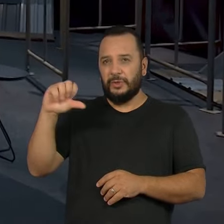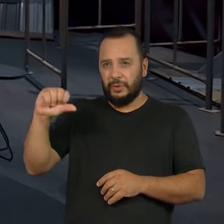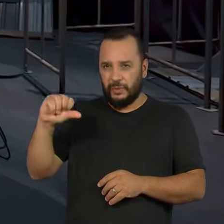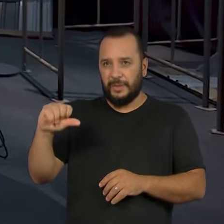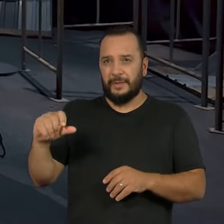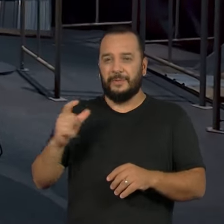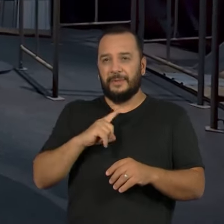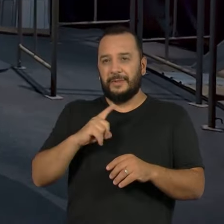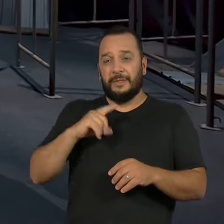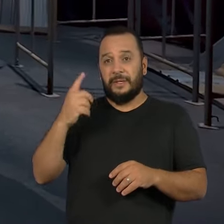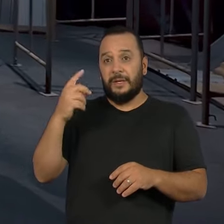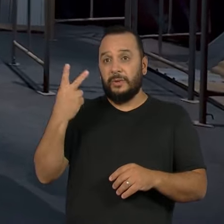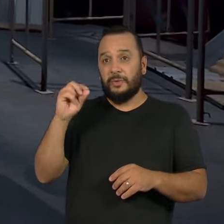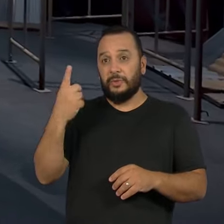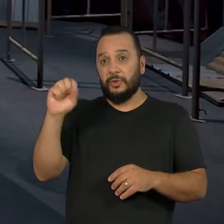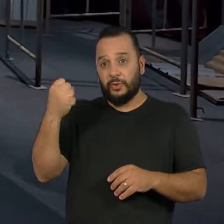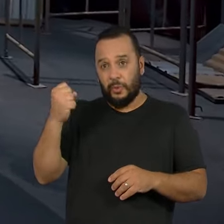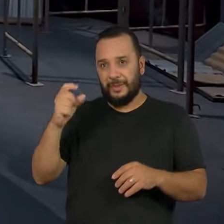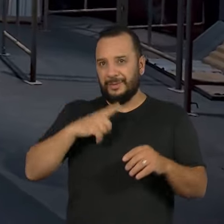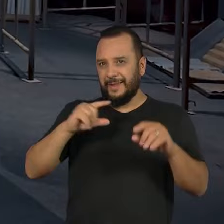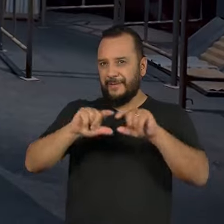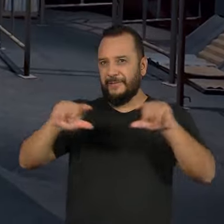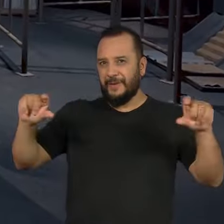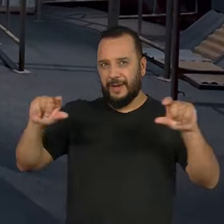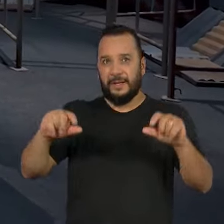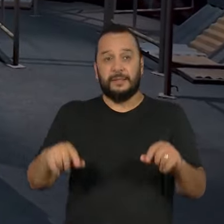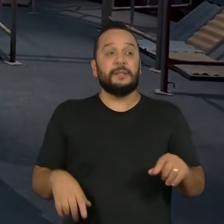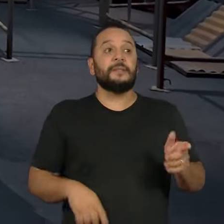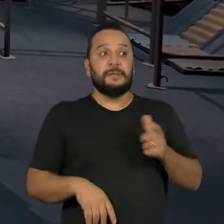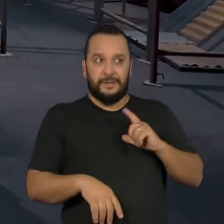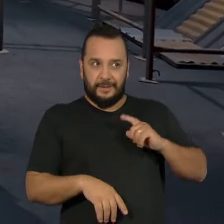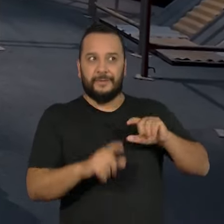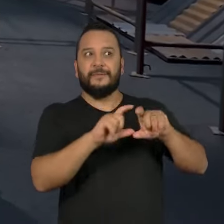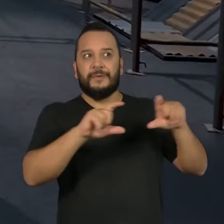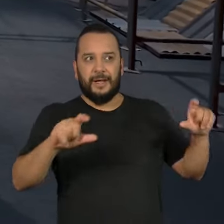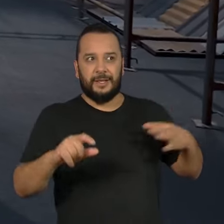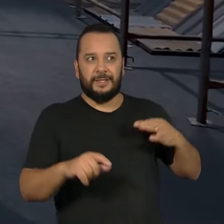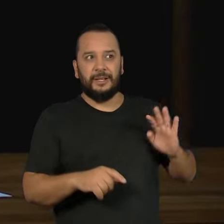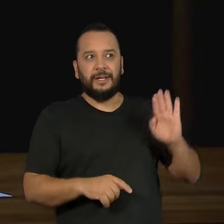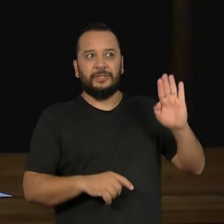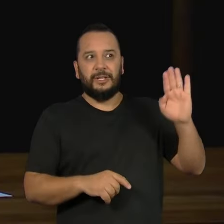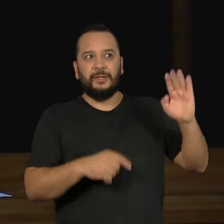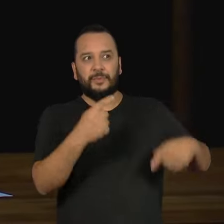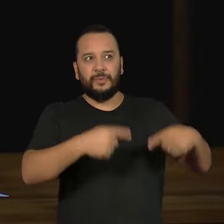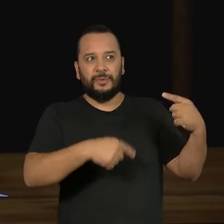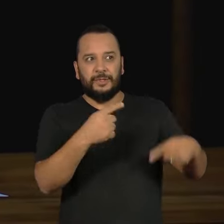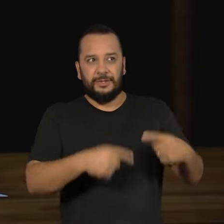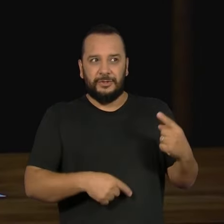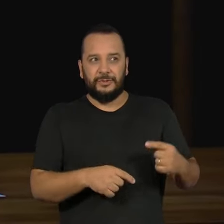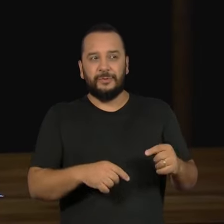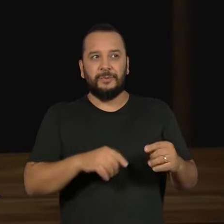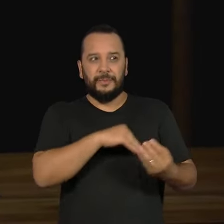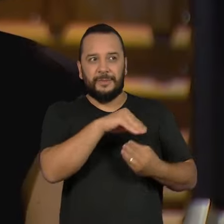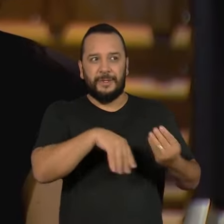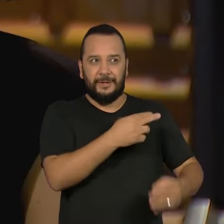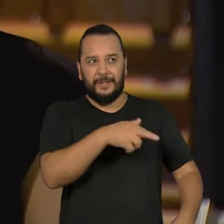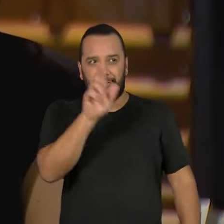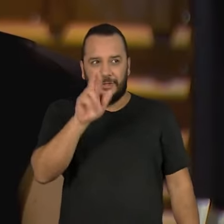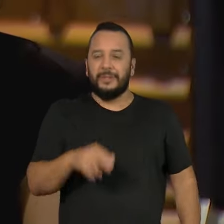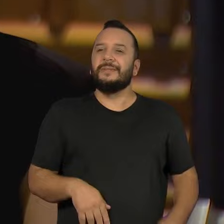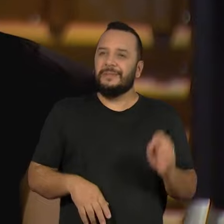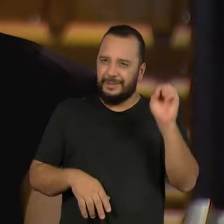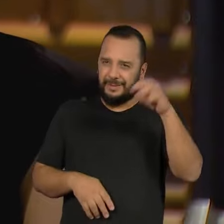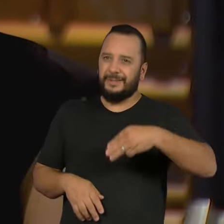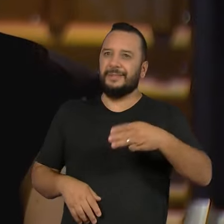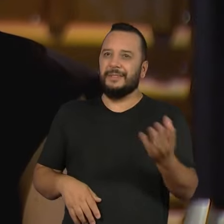eh muito fortes de campanha aparecem slog de campanha exatamente de campanha política exatamente slogans religiosos né é aparecem como